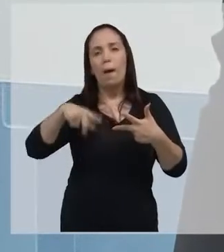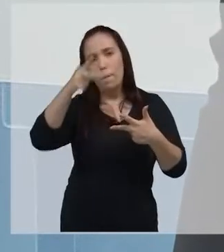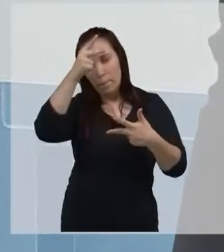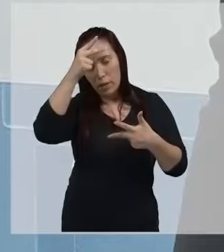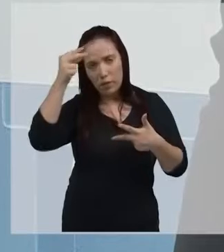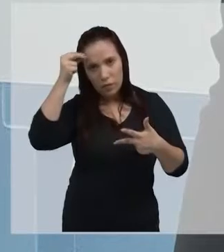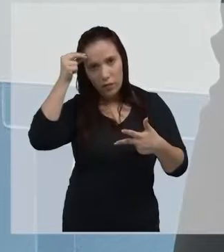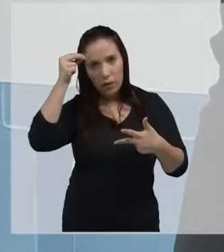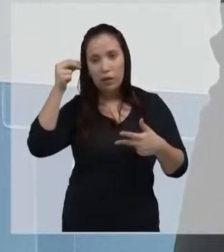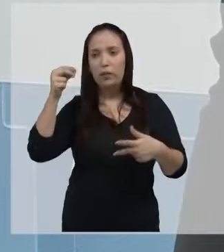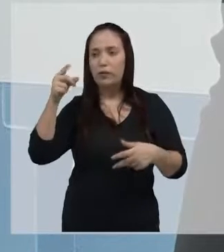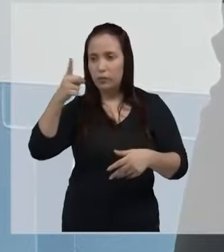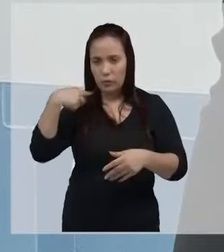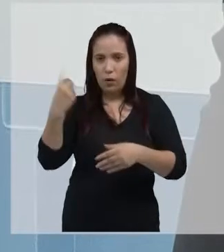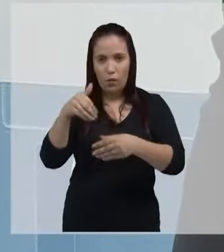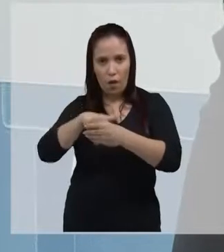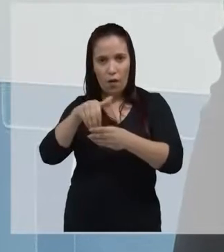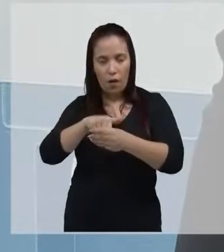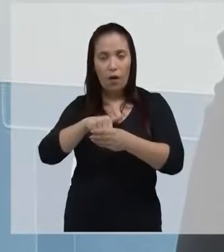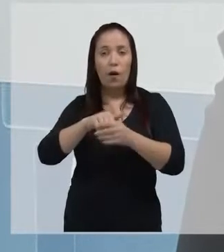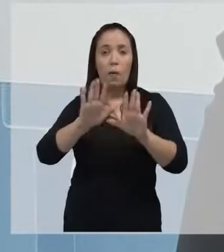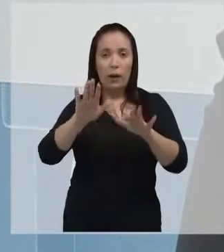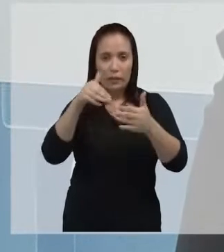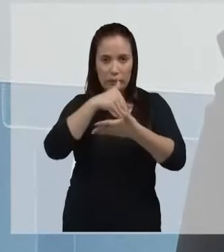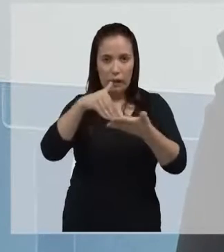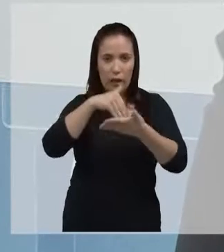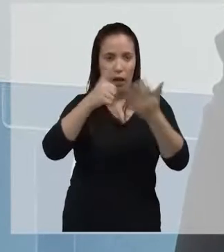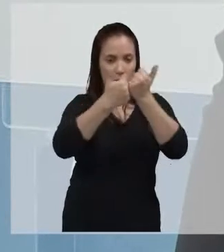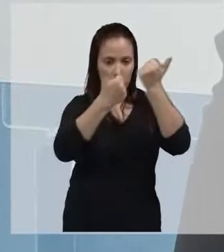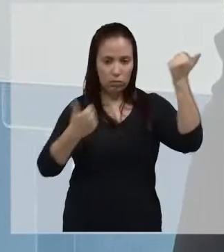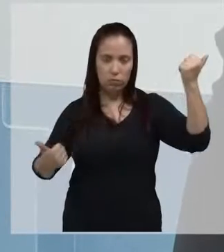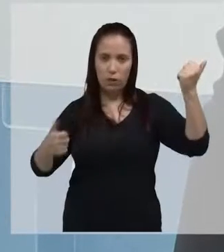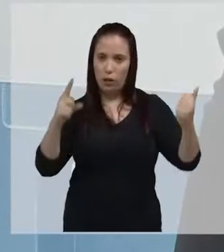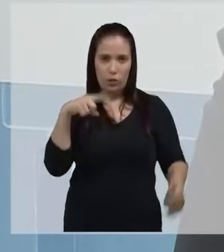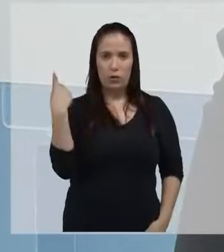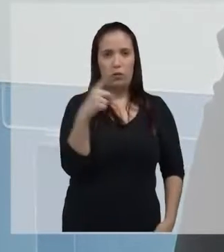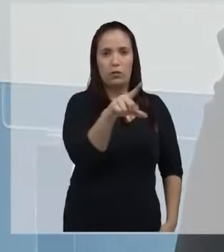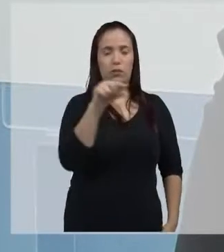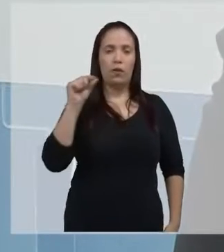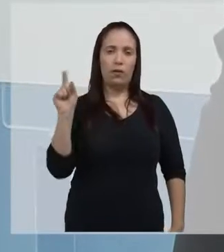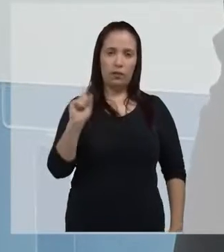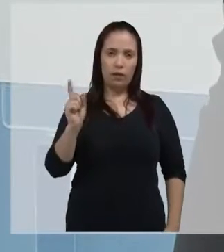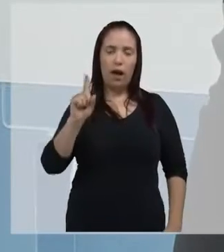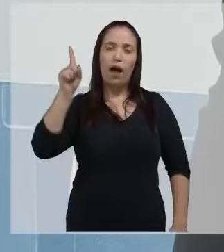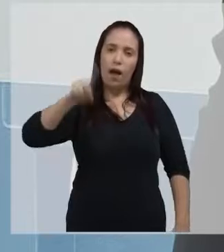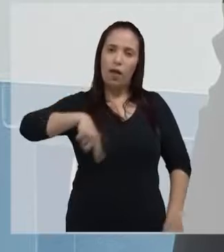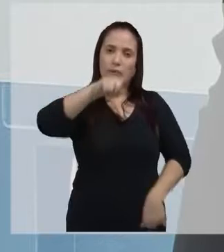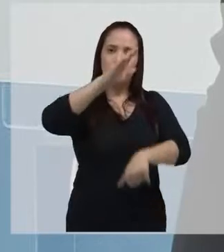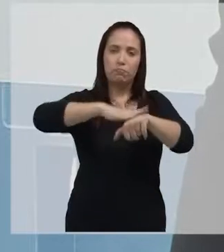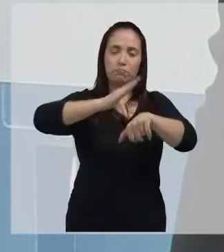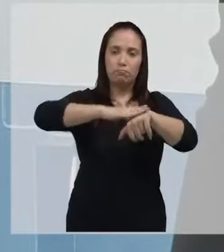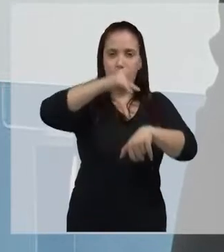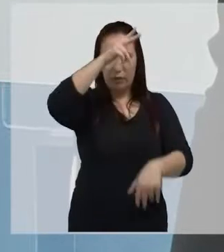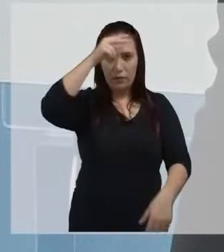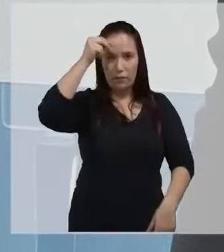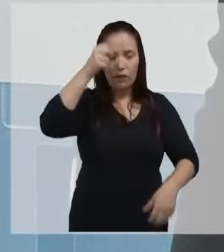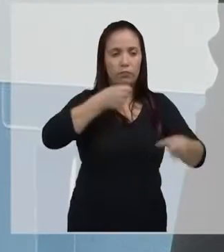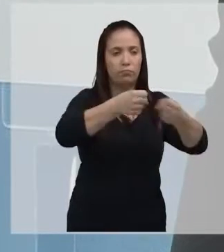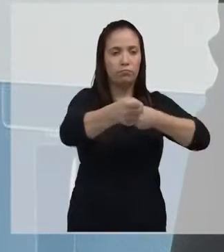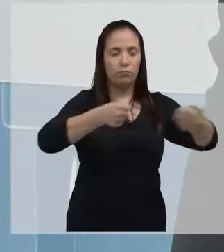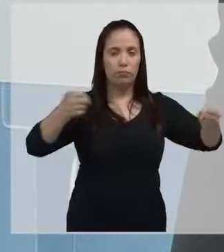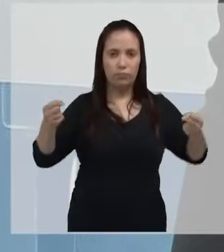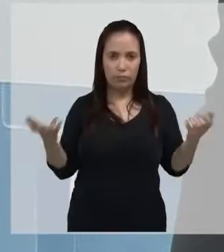secretários, ninguém é representado por você, porque são pessoas indicadas pelo executivo. Aonde todos são